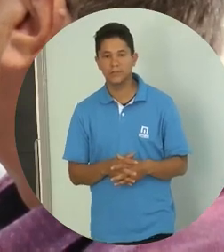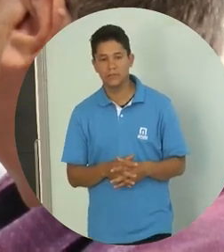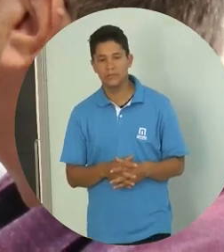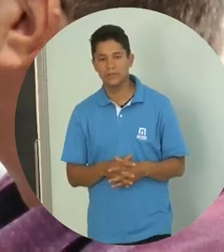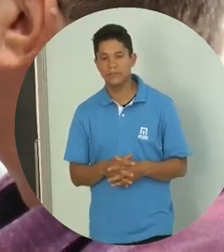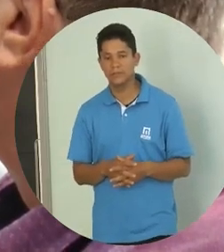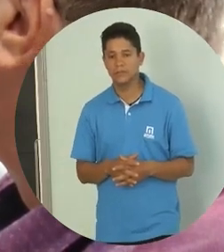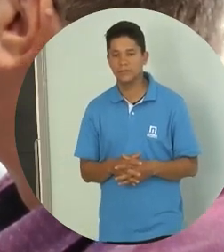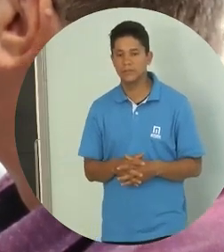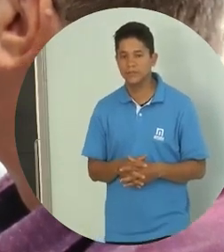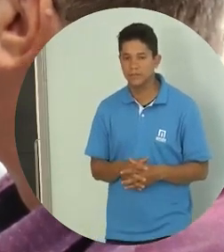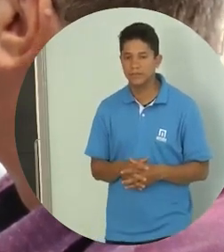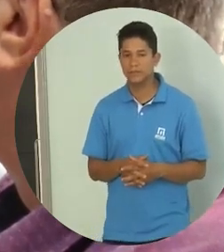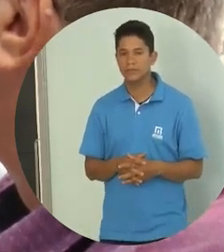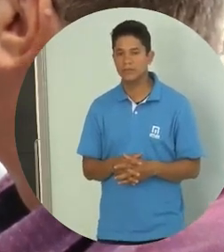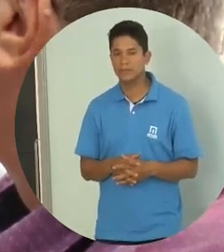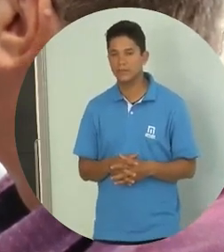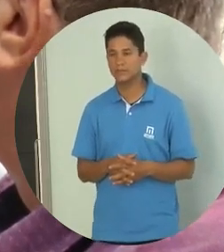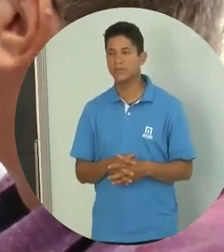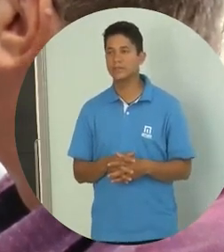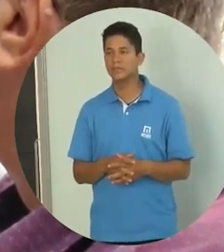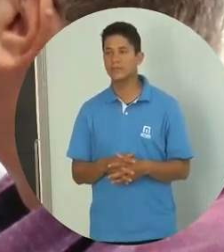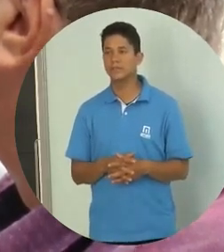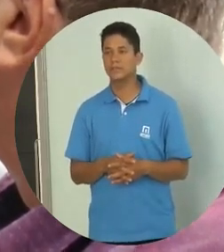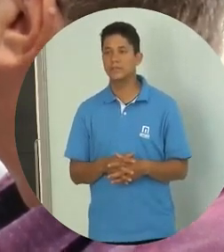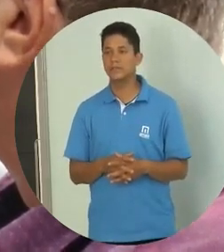não misturados. Então, você ganha tempo nesse sentido.